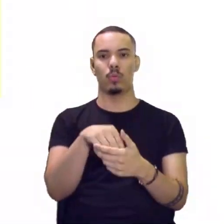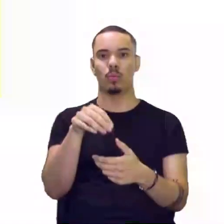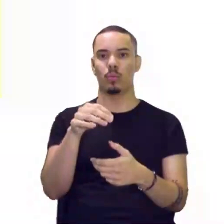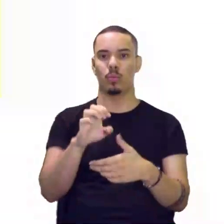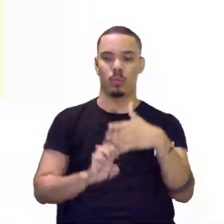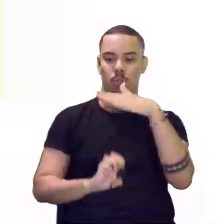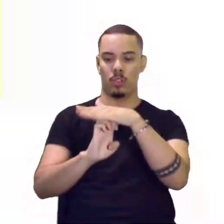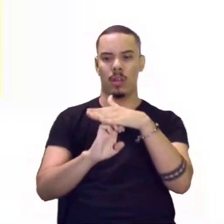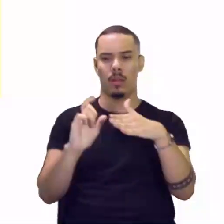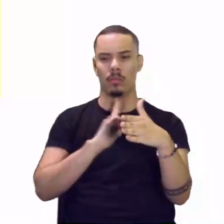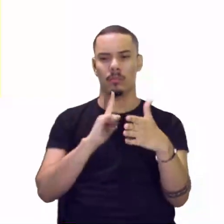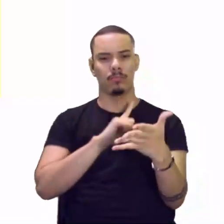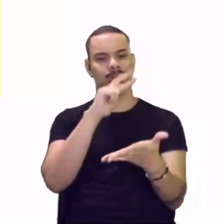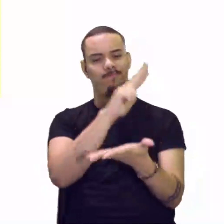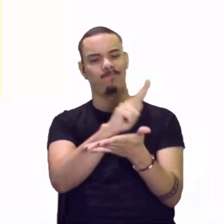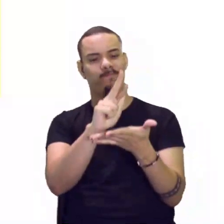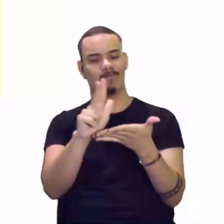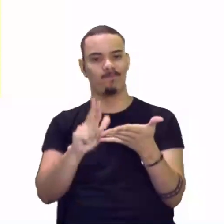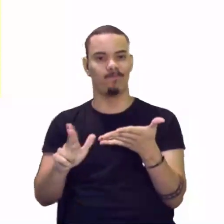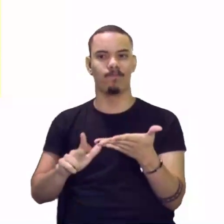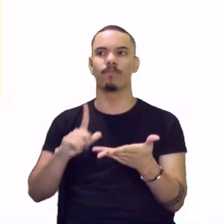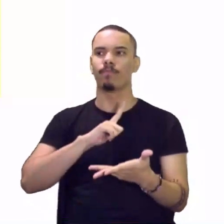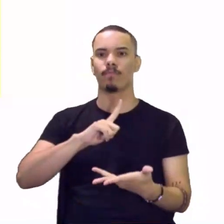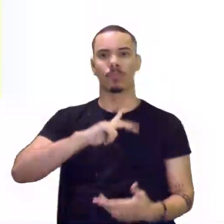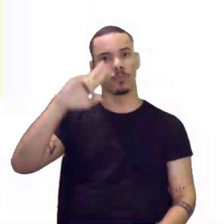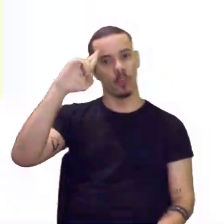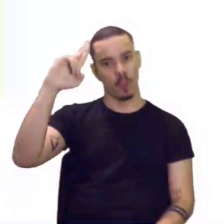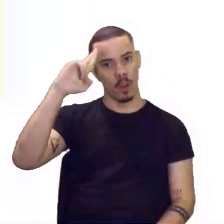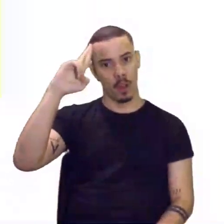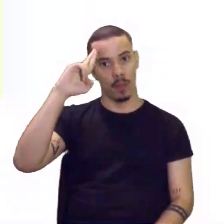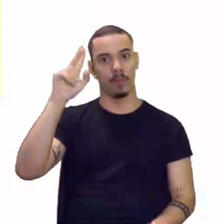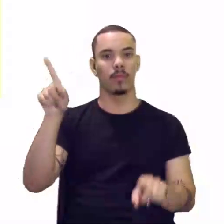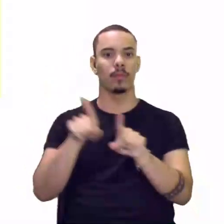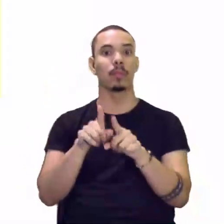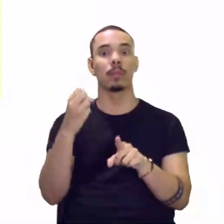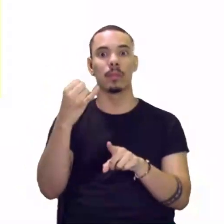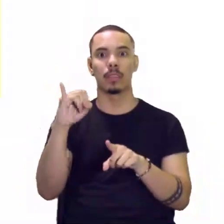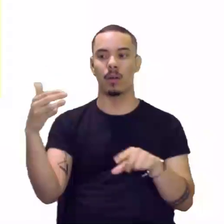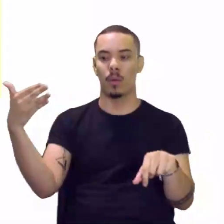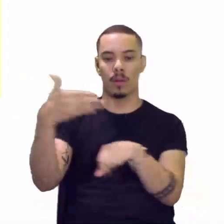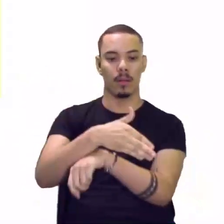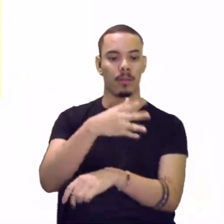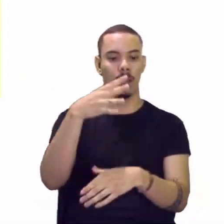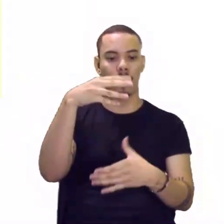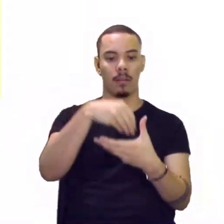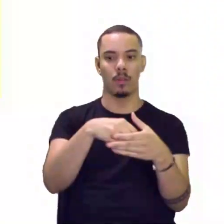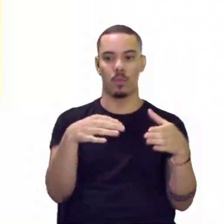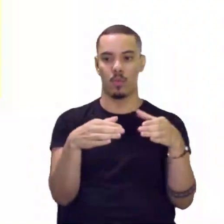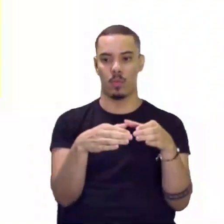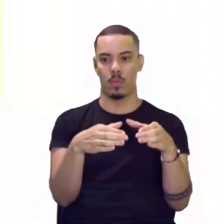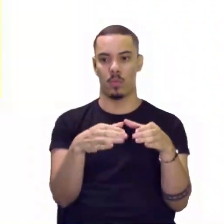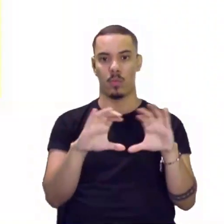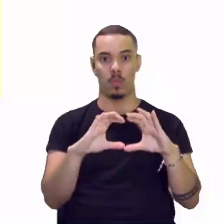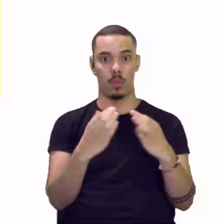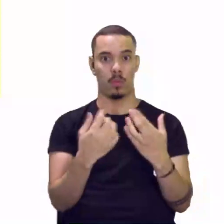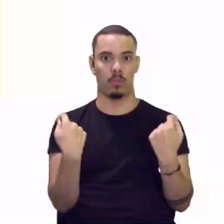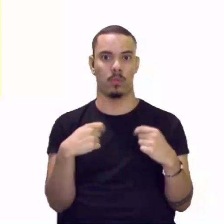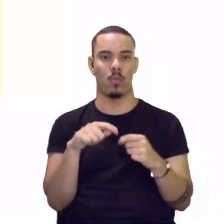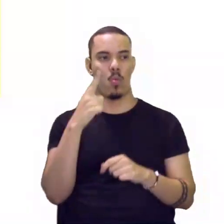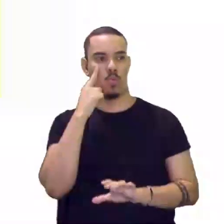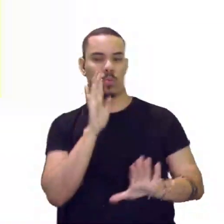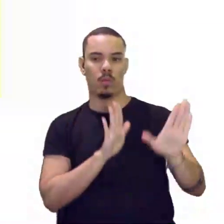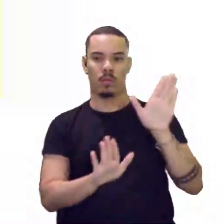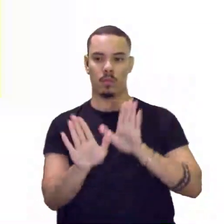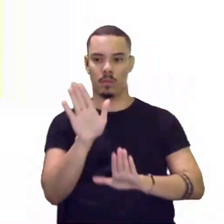estado, muitas territorialidades. Porque até mesmo para entrar dentro de uma comunidade, existe ali todo um cuidado,